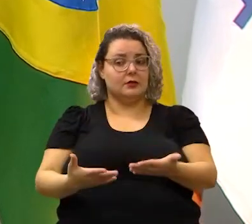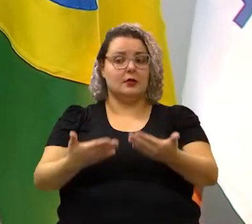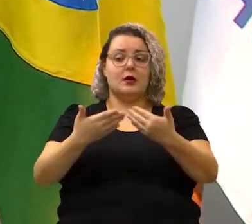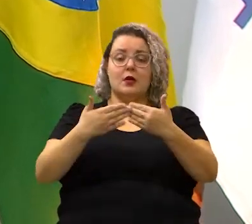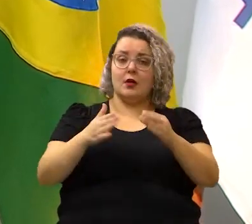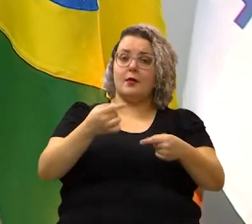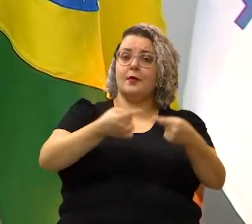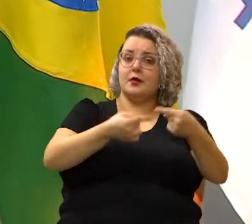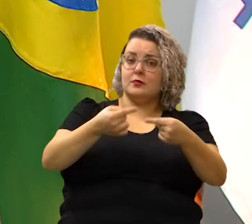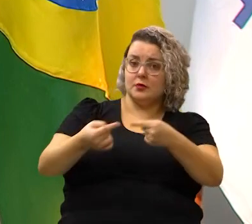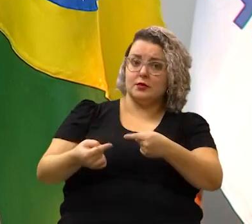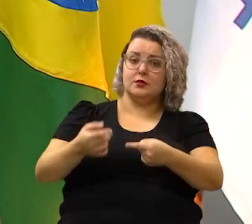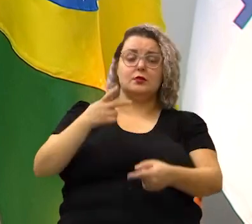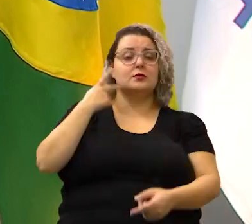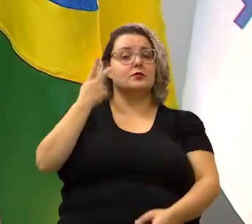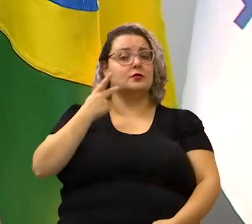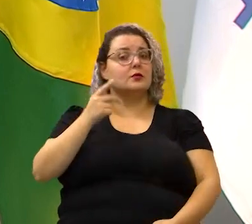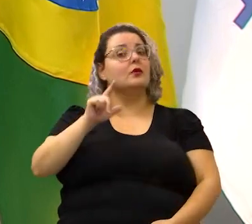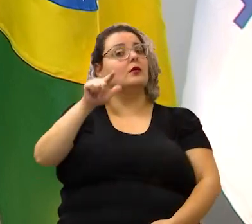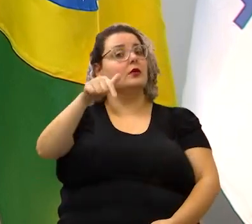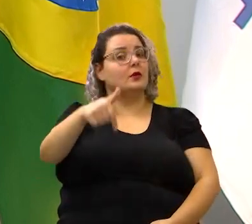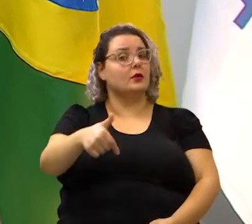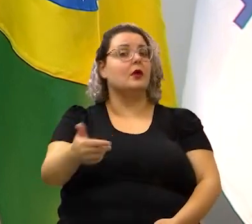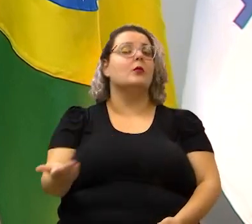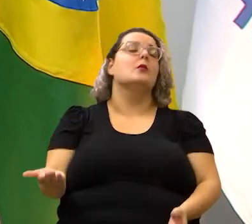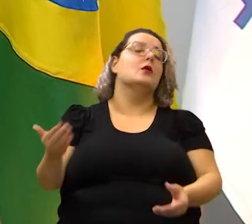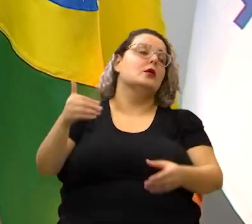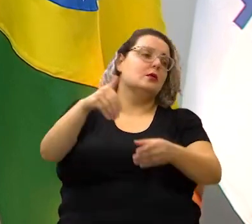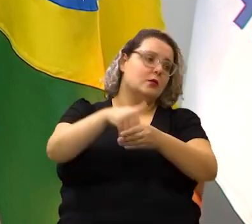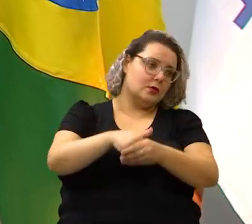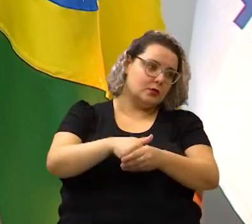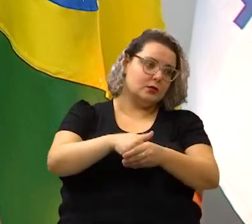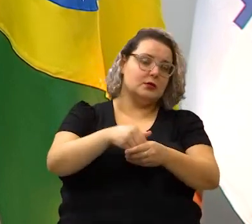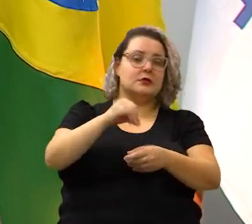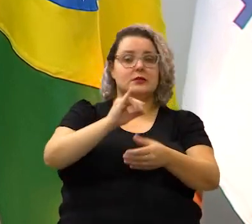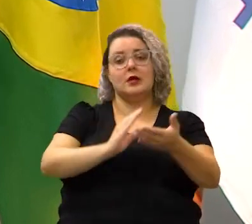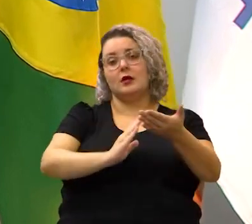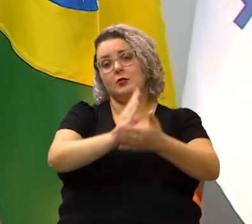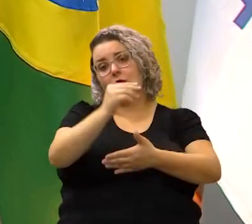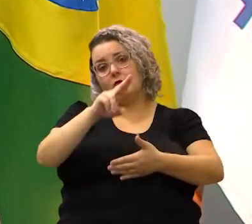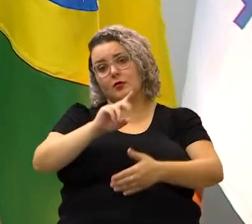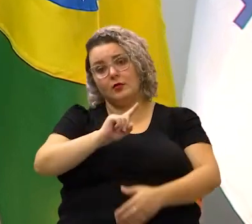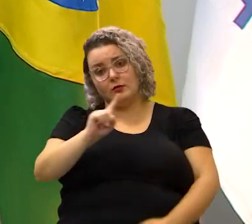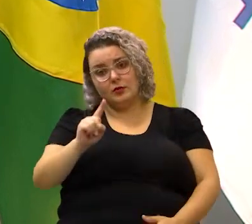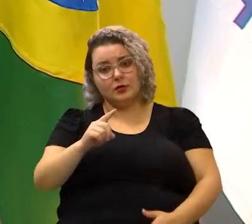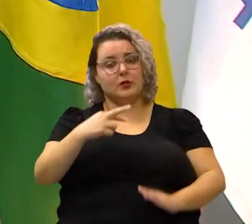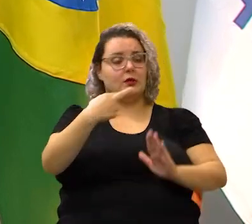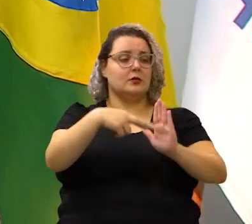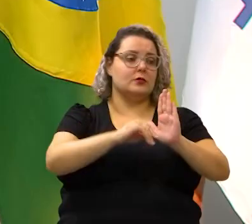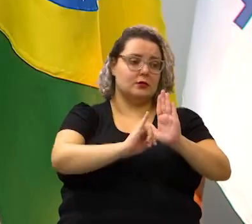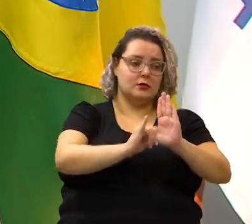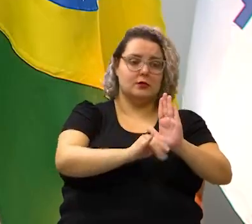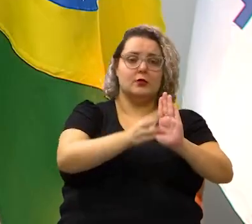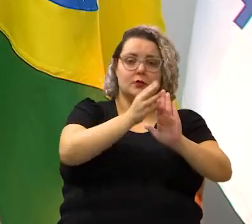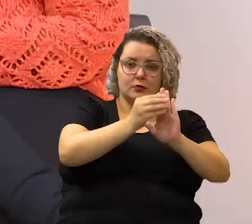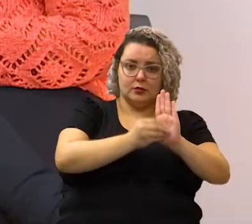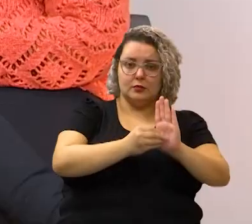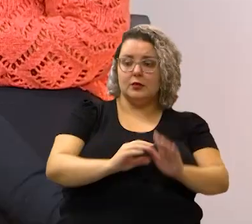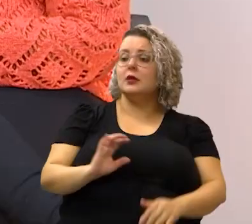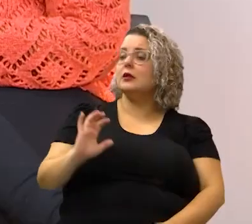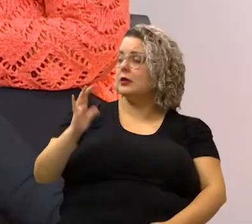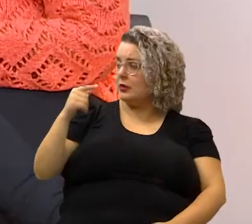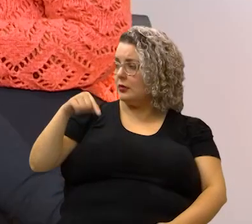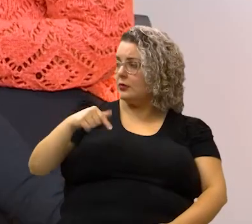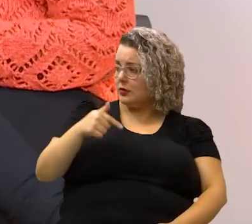a leitura é aberta a discussão pelos vereadores e depois a votação né se aprova ou não conteúdo do relatório apresentado